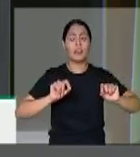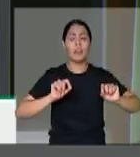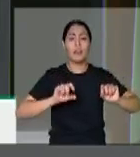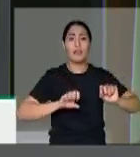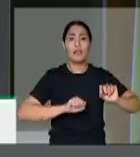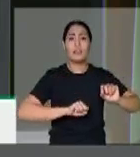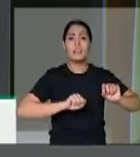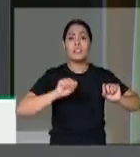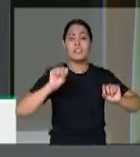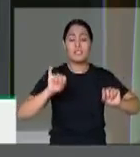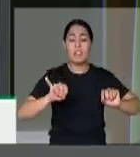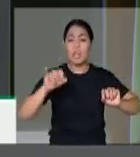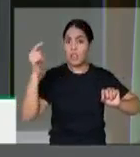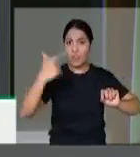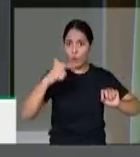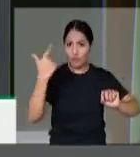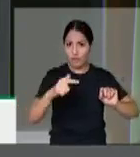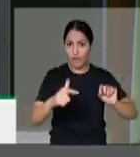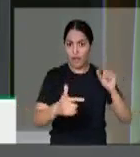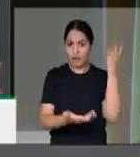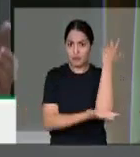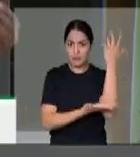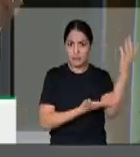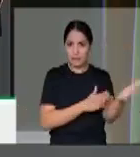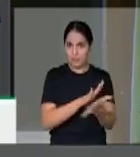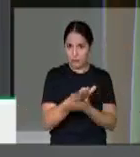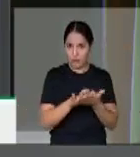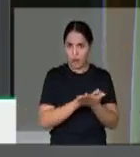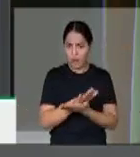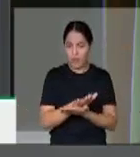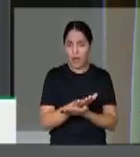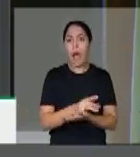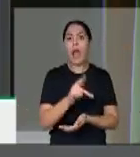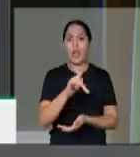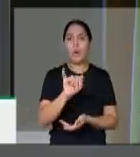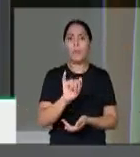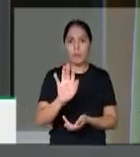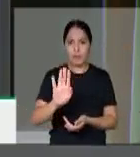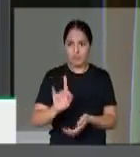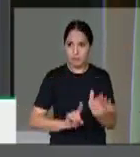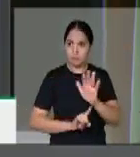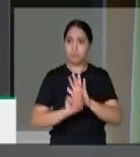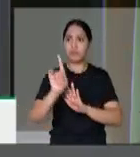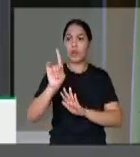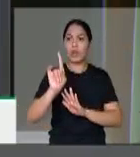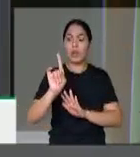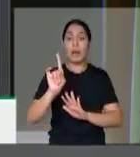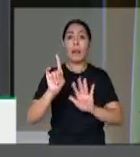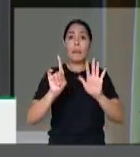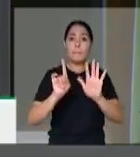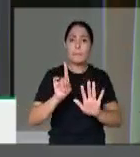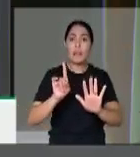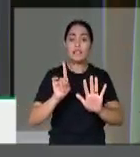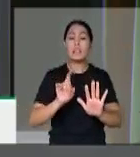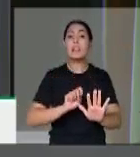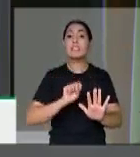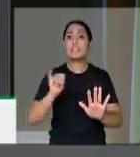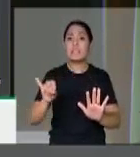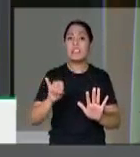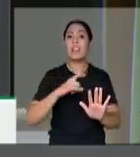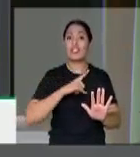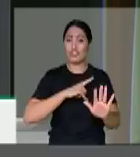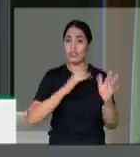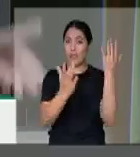não tem impacto no PIB. Portanto, quando o desmatamento cai, o PIB não é afetado